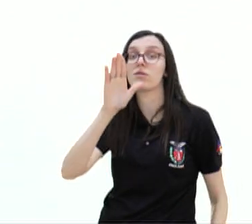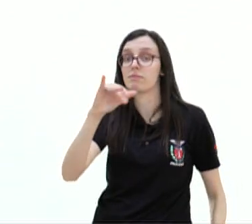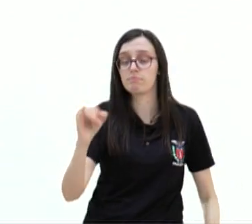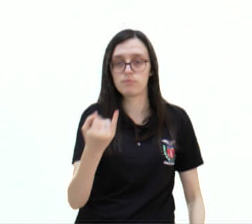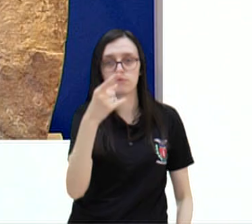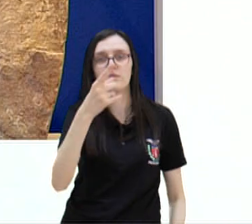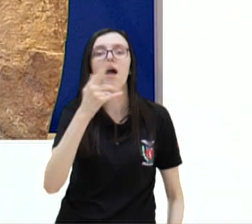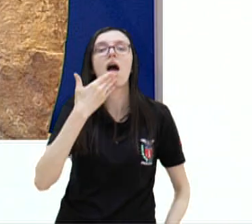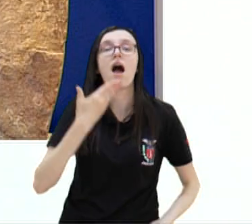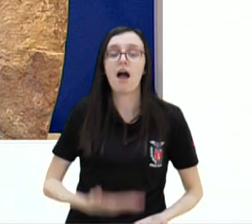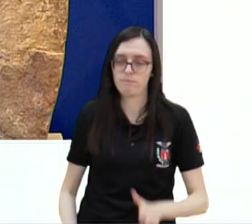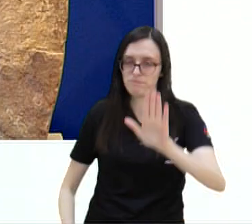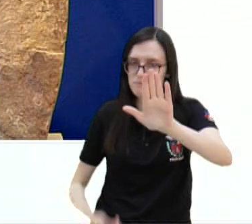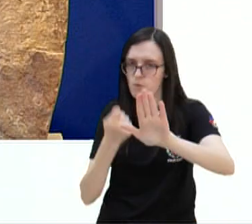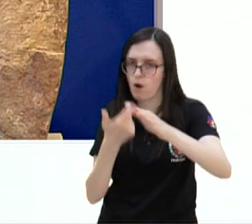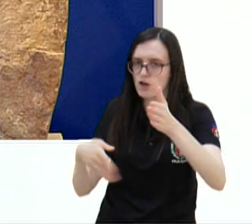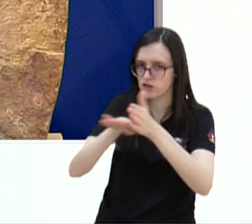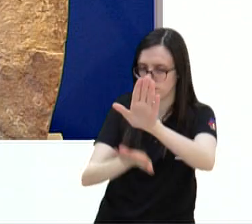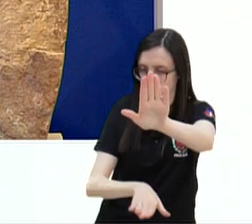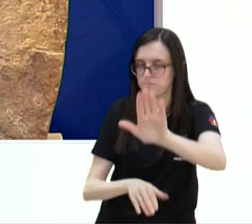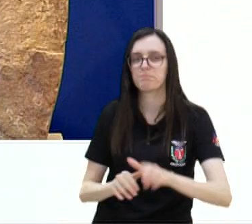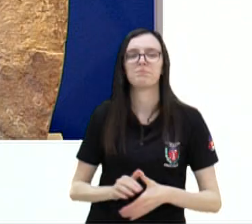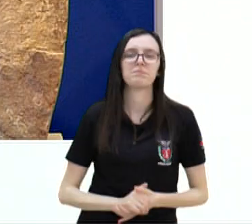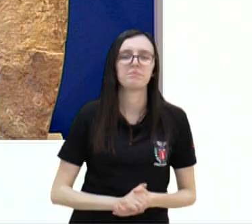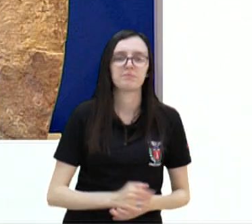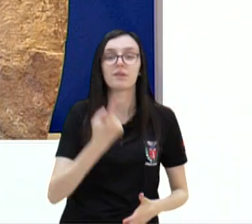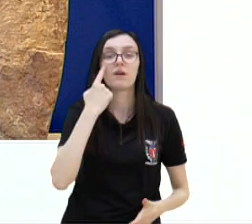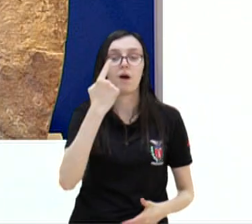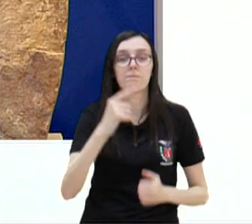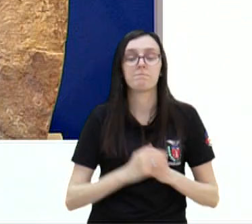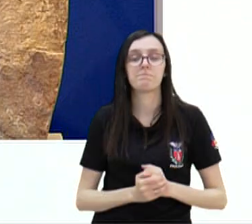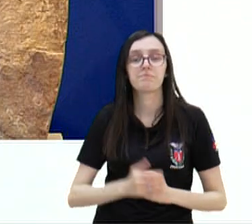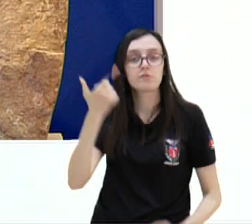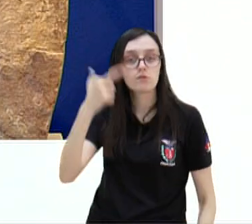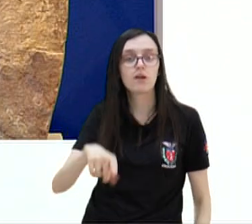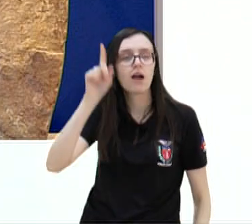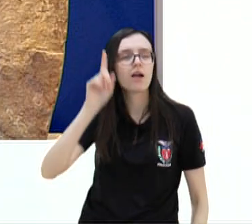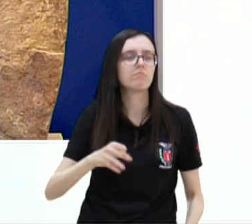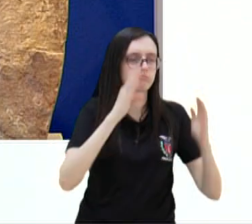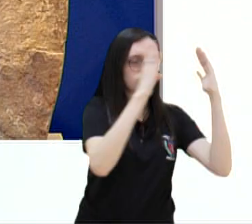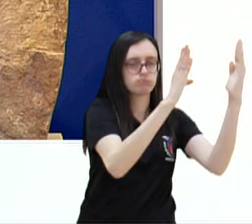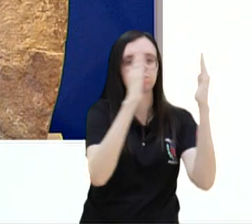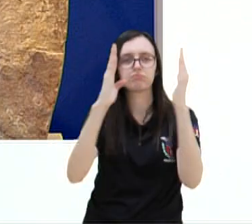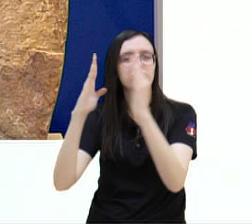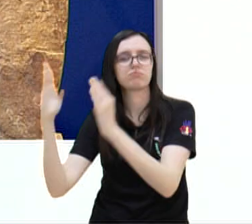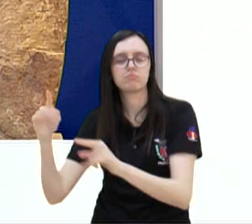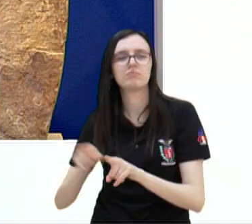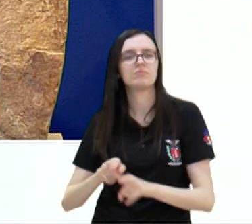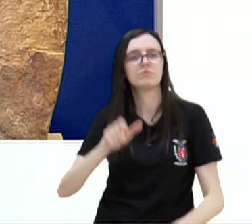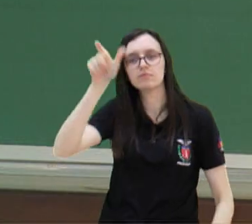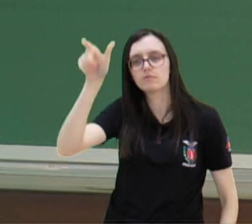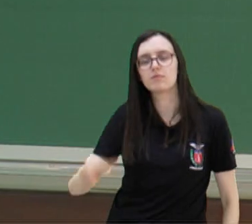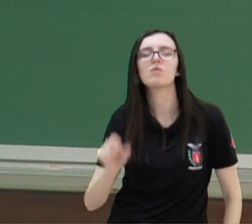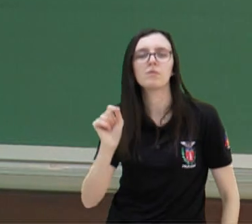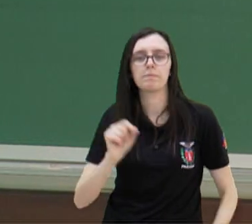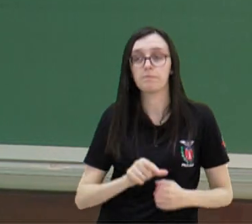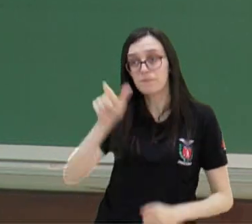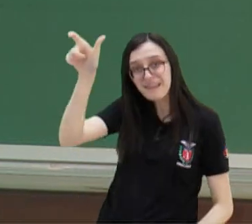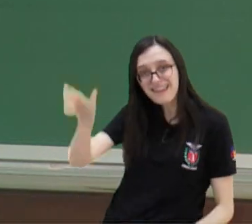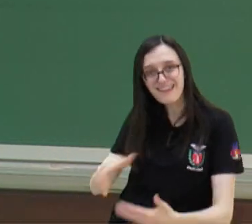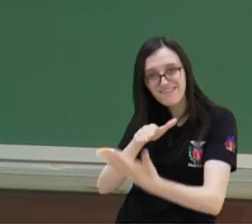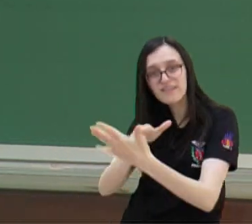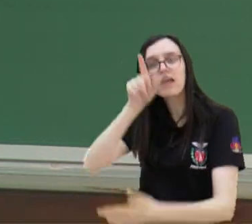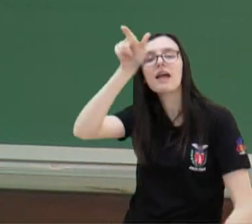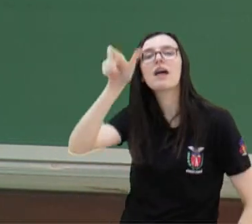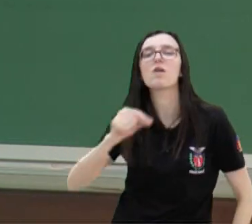vocês vão ficar de queixo caído. Já vamos lá, já chegamos lá. Olha aqui, novamente as cores, tá? E aqui o couros. O couros seria